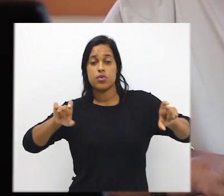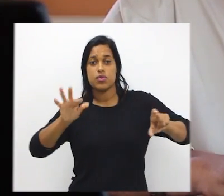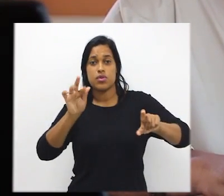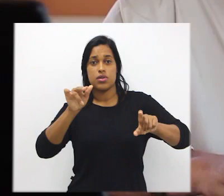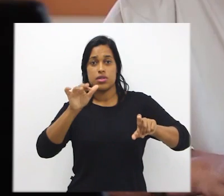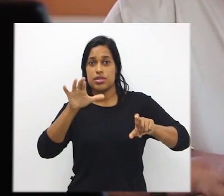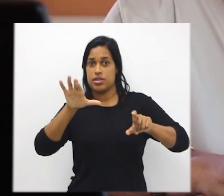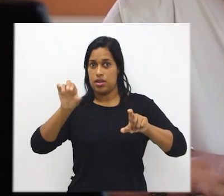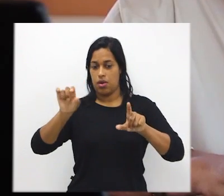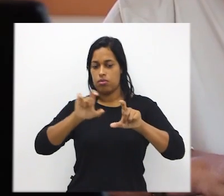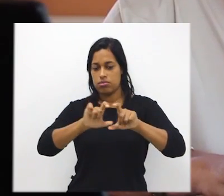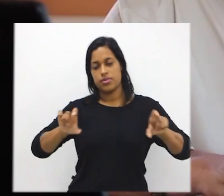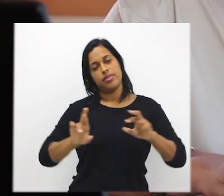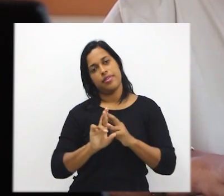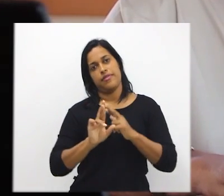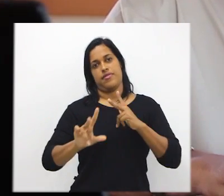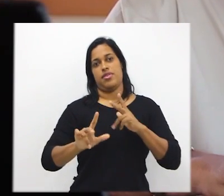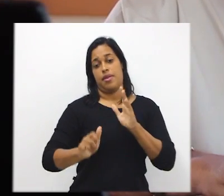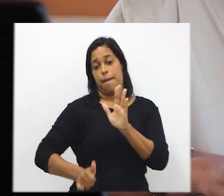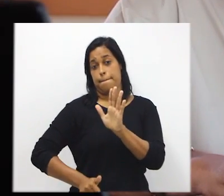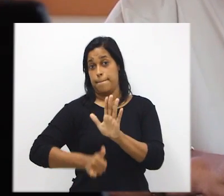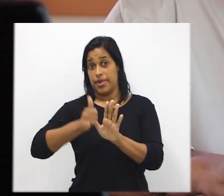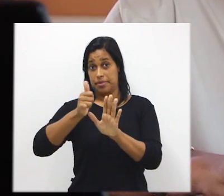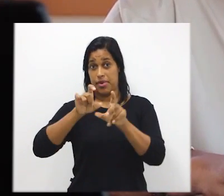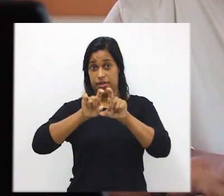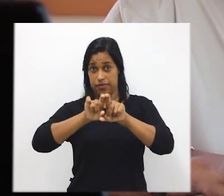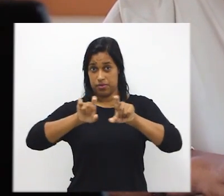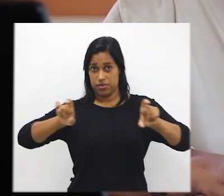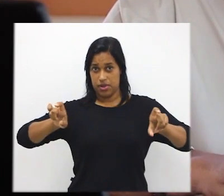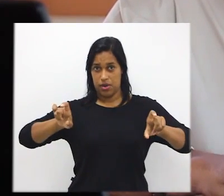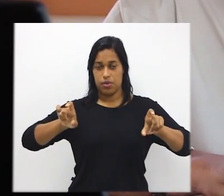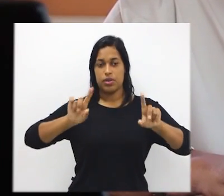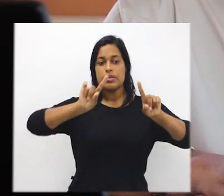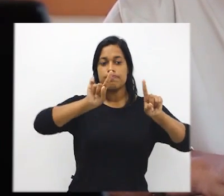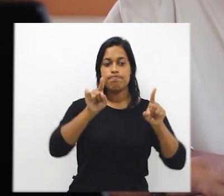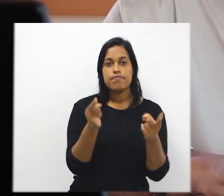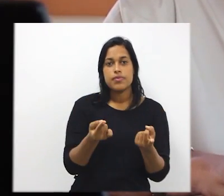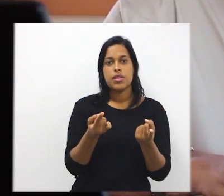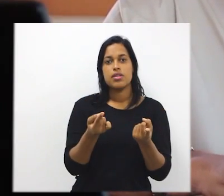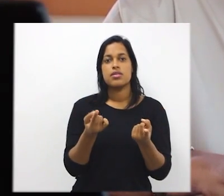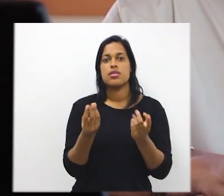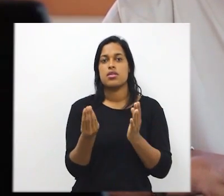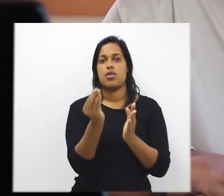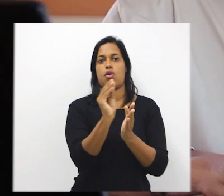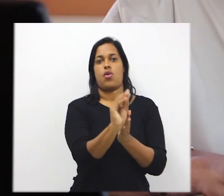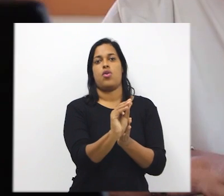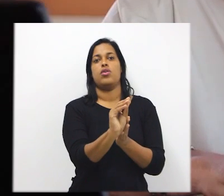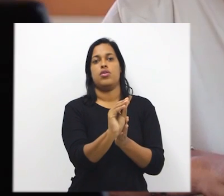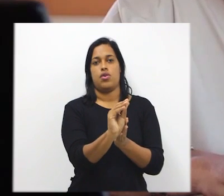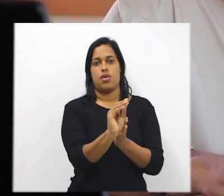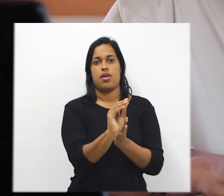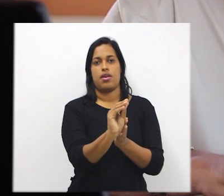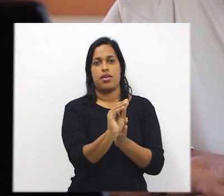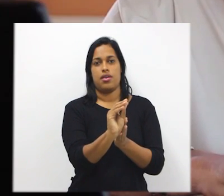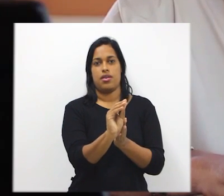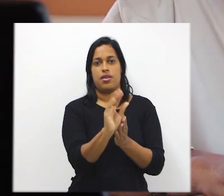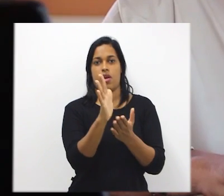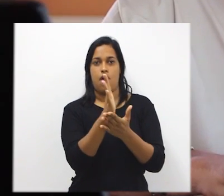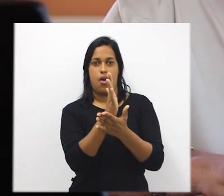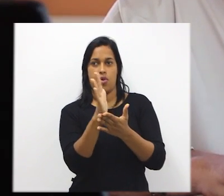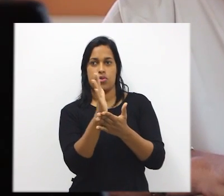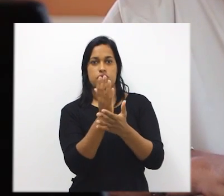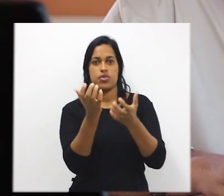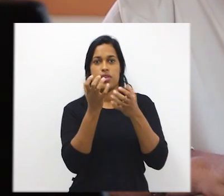ela é diferente. Ela vem primeiro a função, e entre parênteses, eu coloco os argumentos que eu